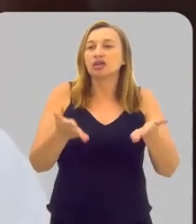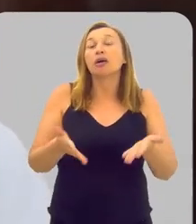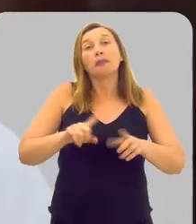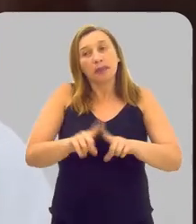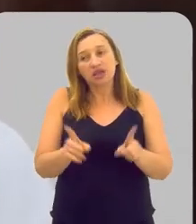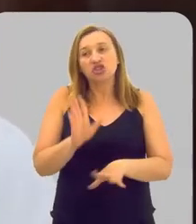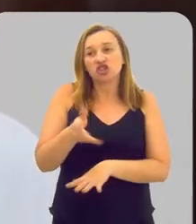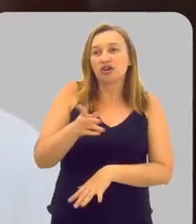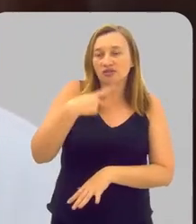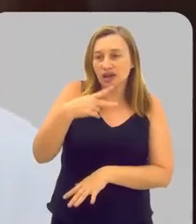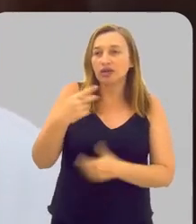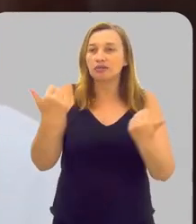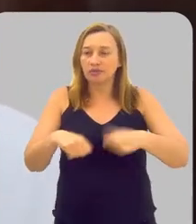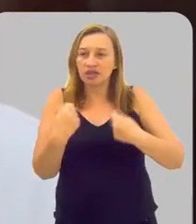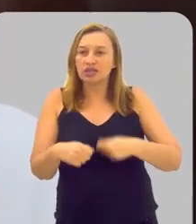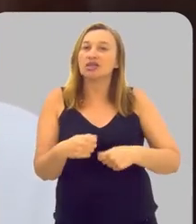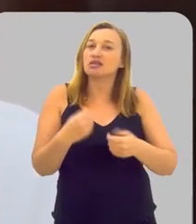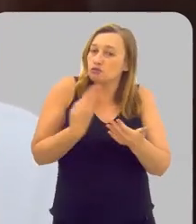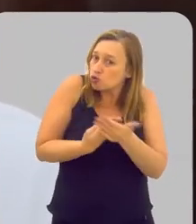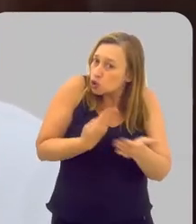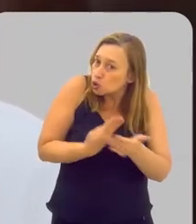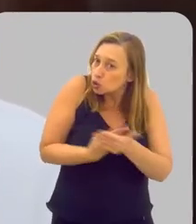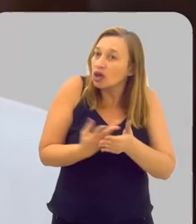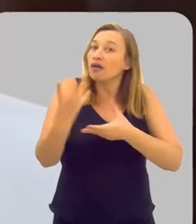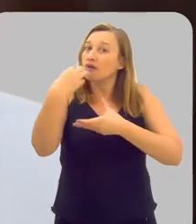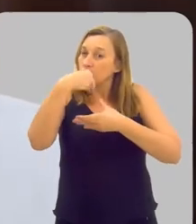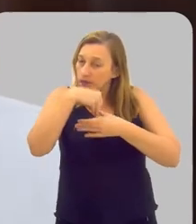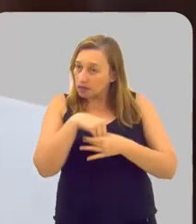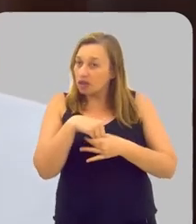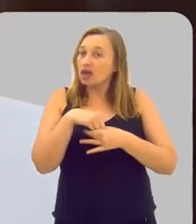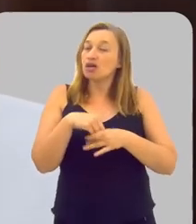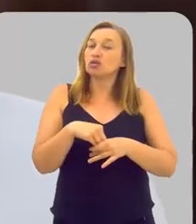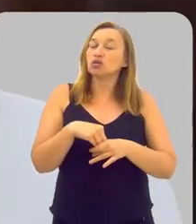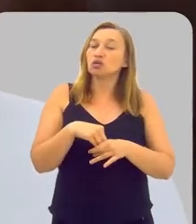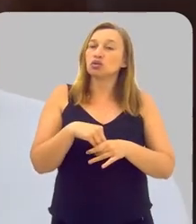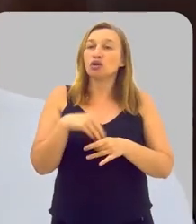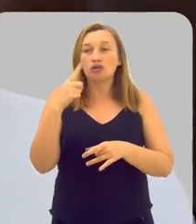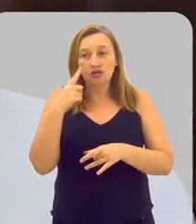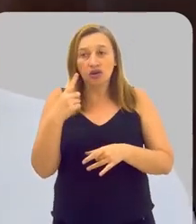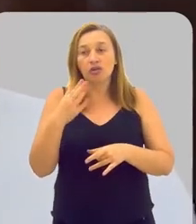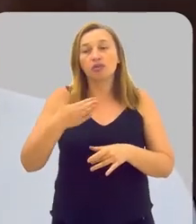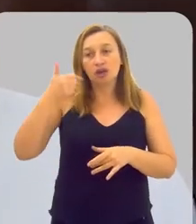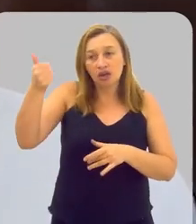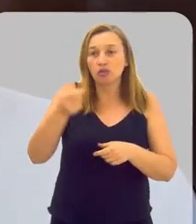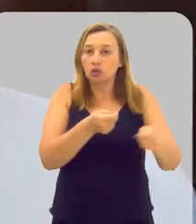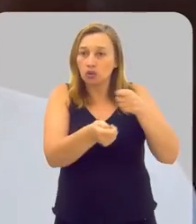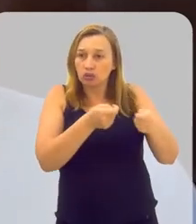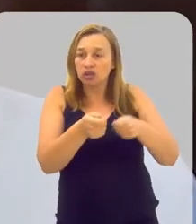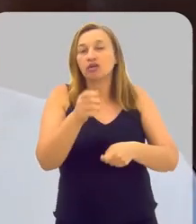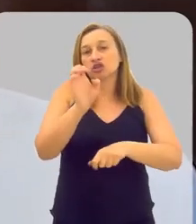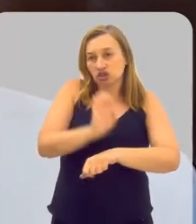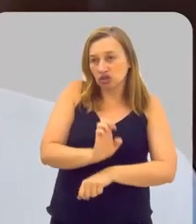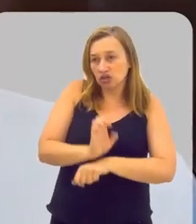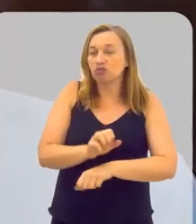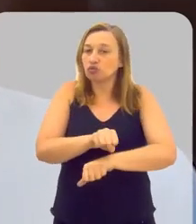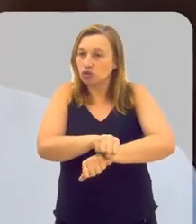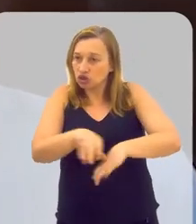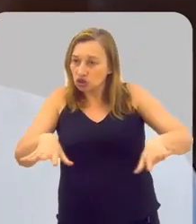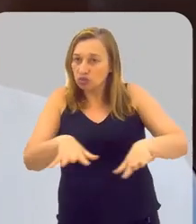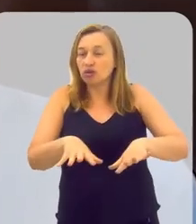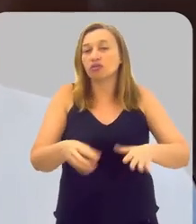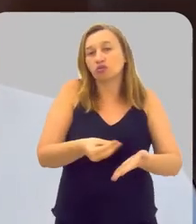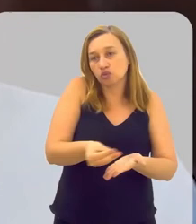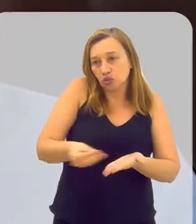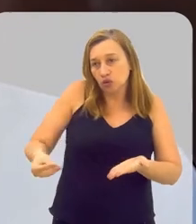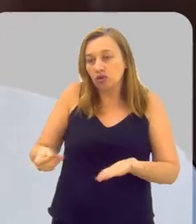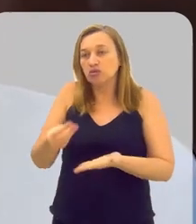então, exaltando. Mas, como já foi comentado, a gente precisa fazer o nosso dever de casa interno na parte de regulação